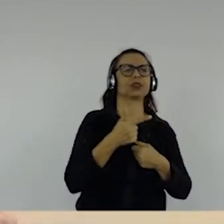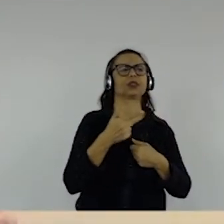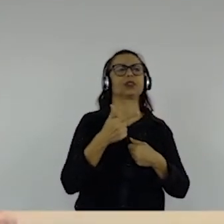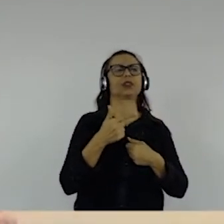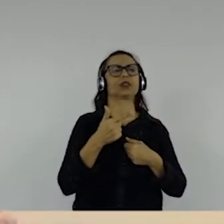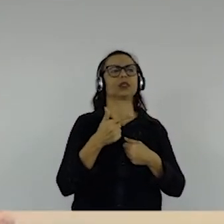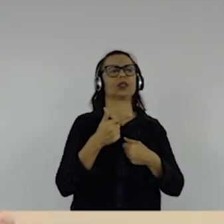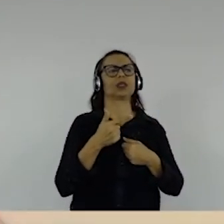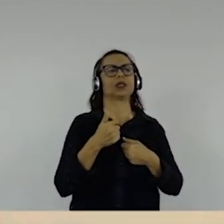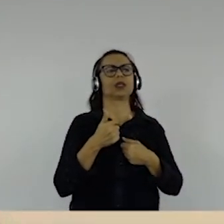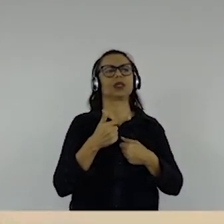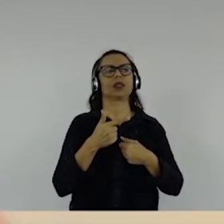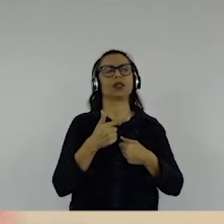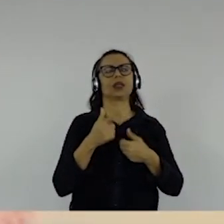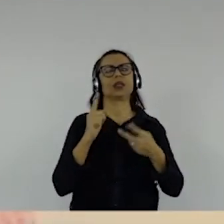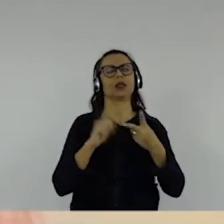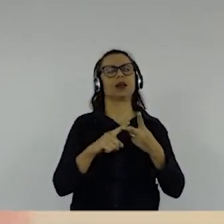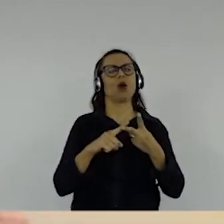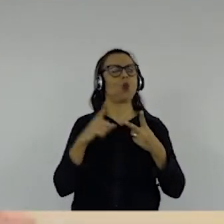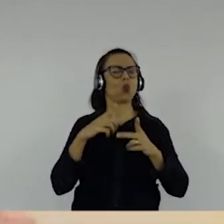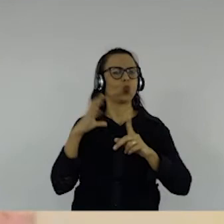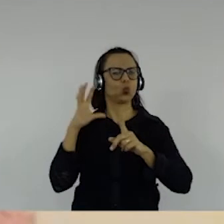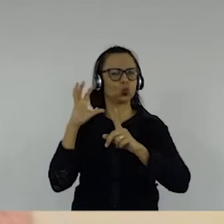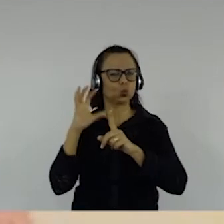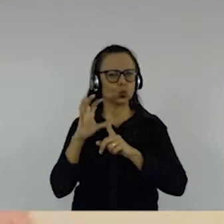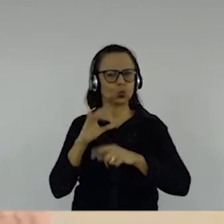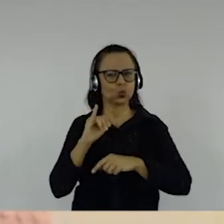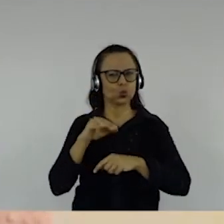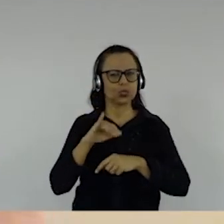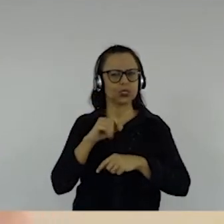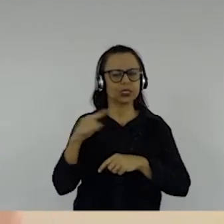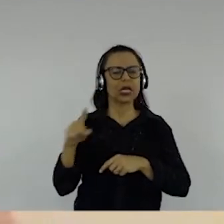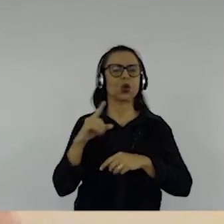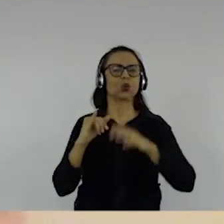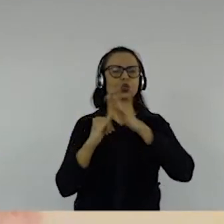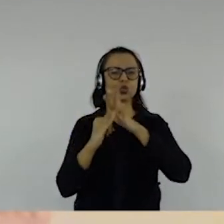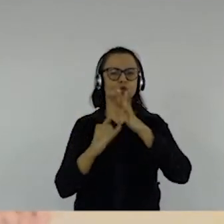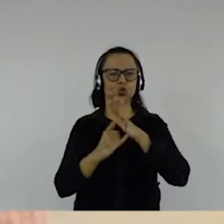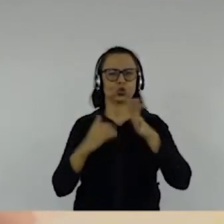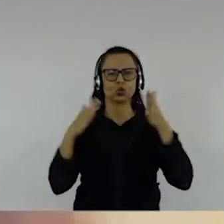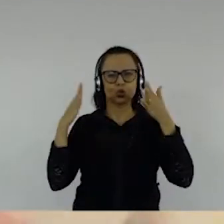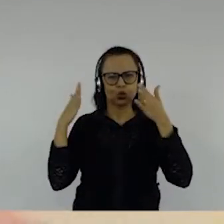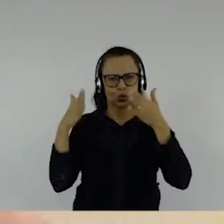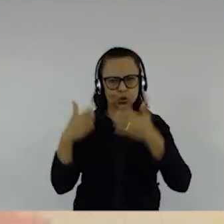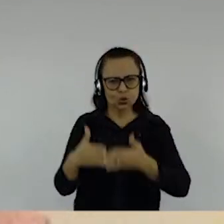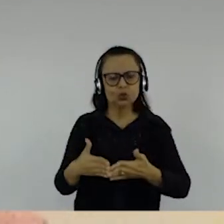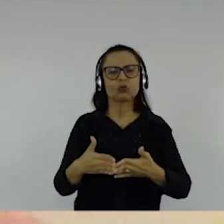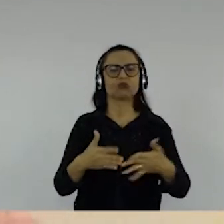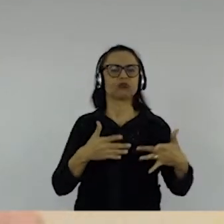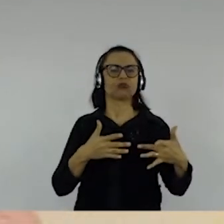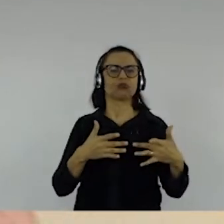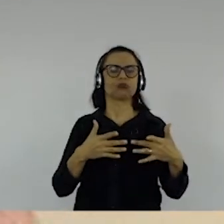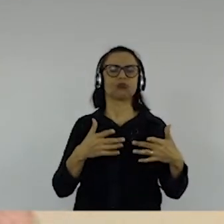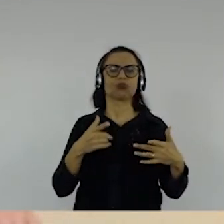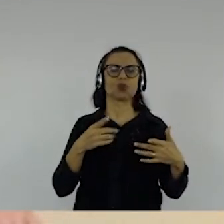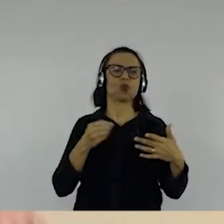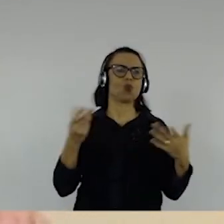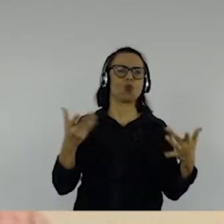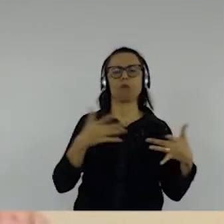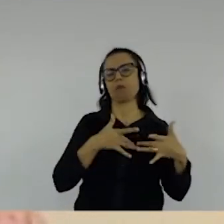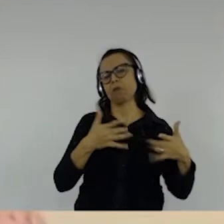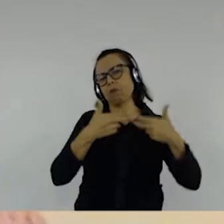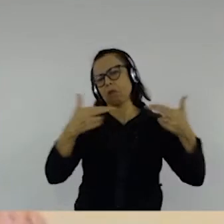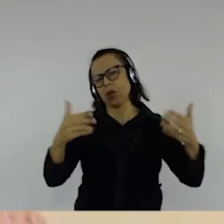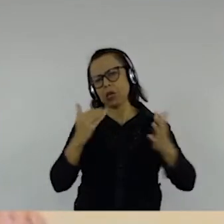bem mencionou, ou por indução de institutos específicos, como a onerosidade excessiva e